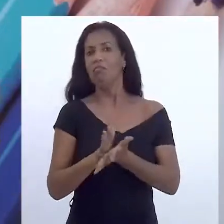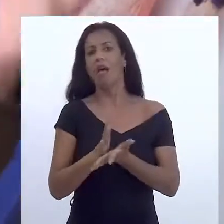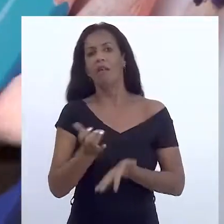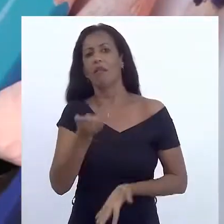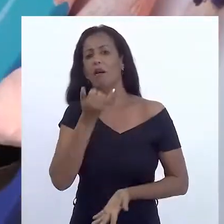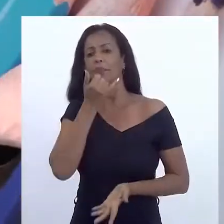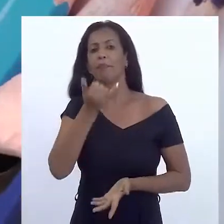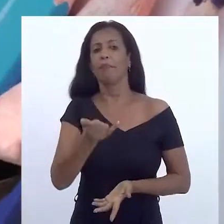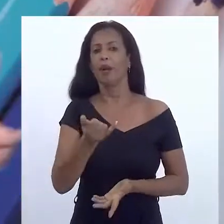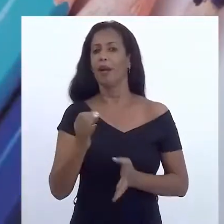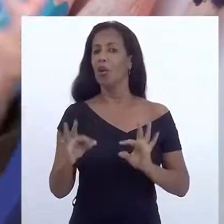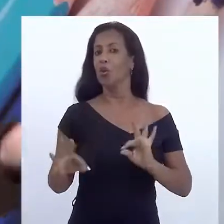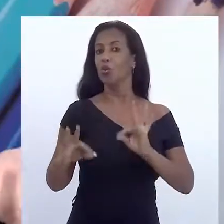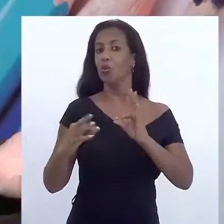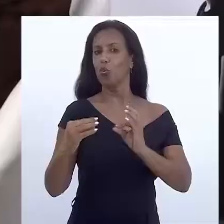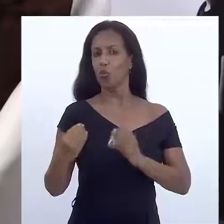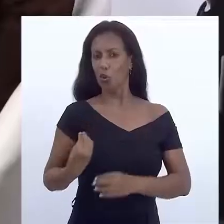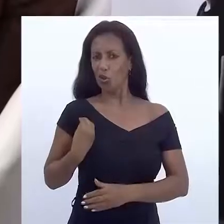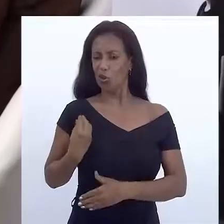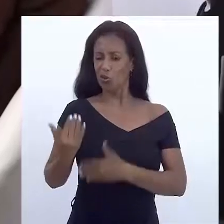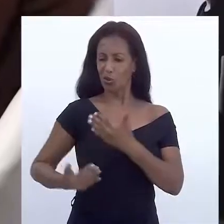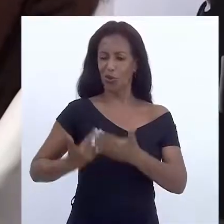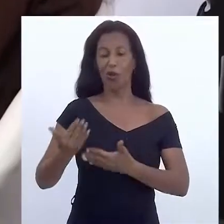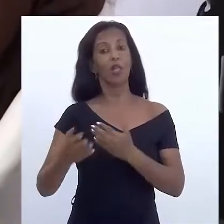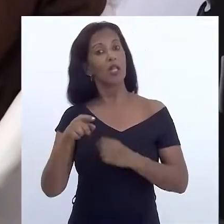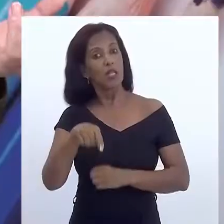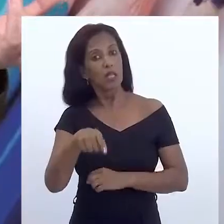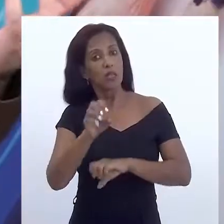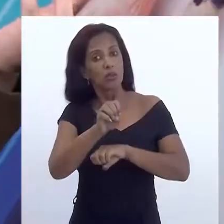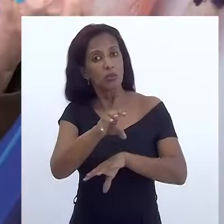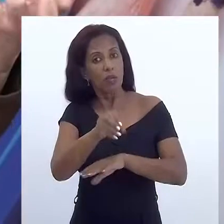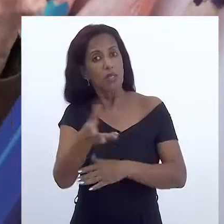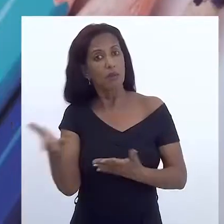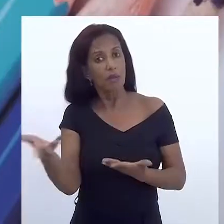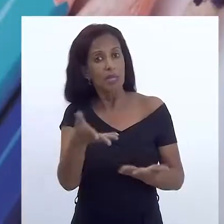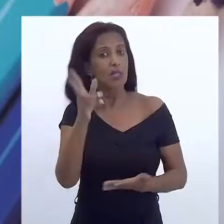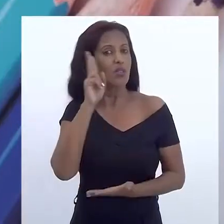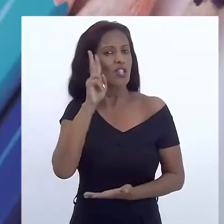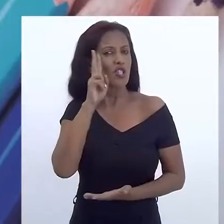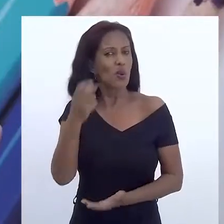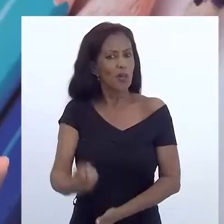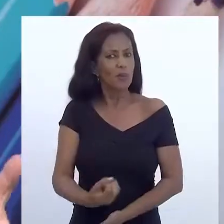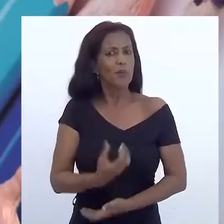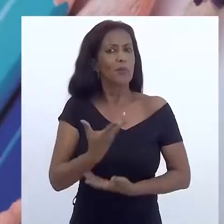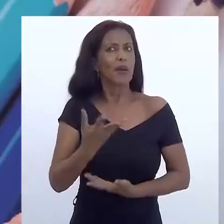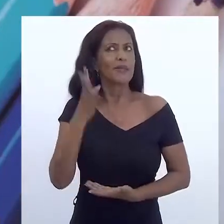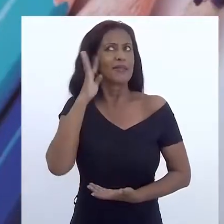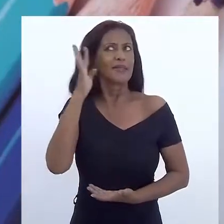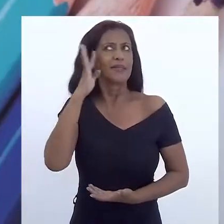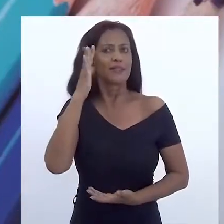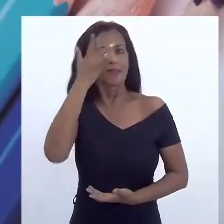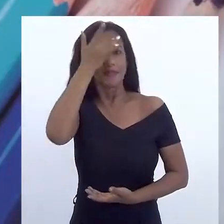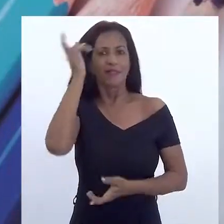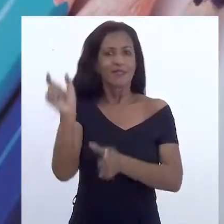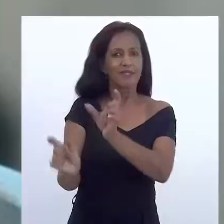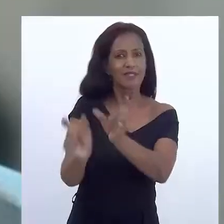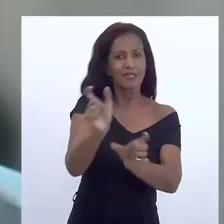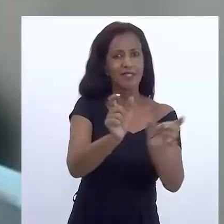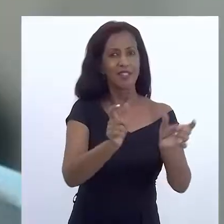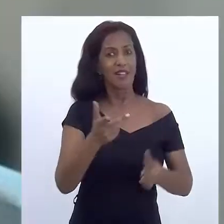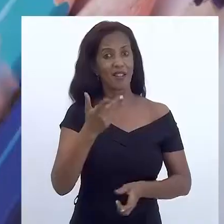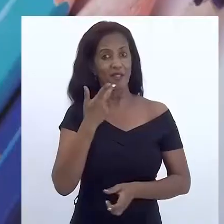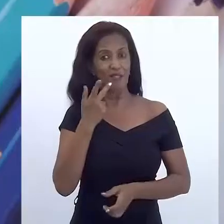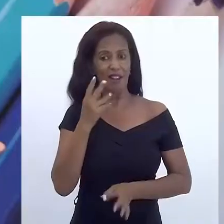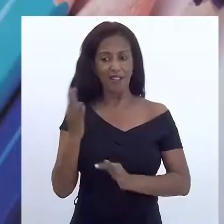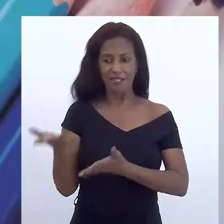é por acaso, tudo remonta à nossa história, e a educação, ele traz isso, ele traz histórias inspiradoras para as pessoas. Então, antes da gente falar